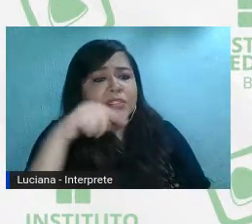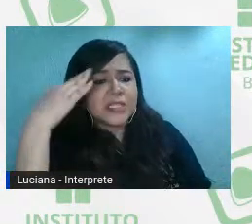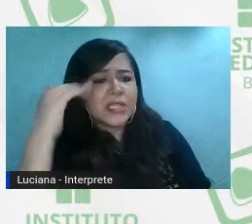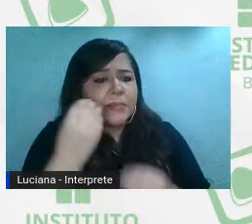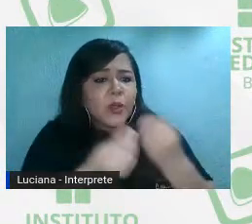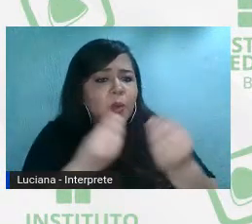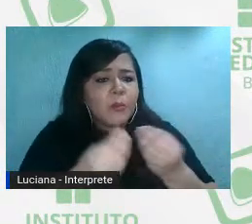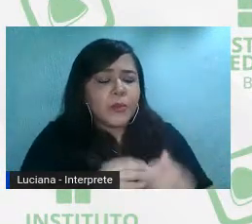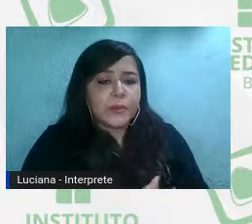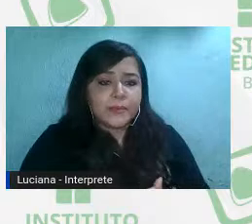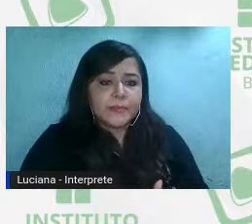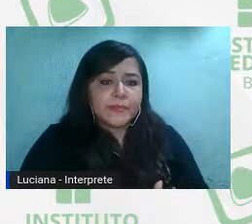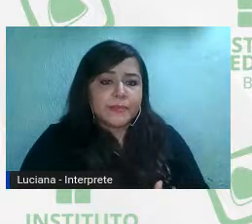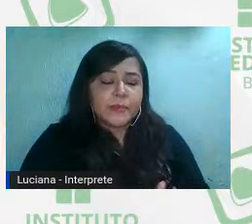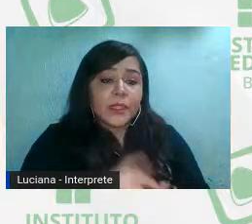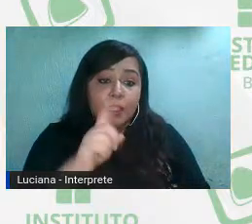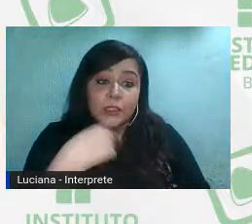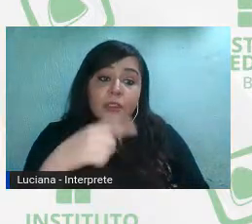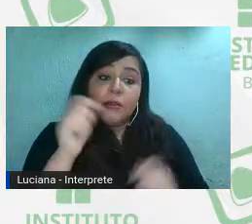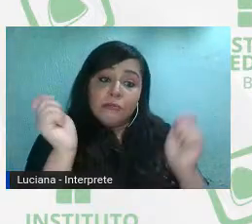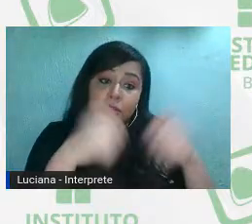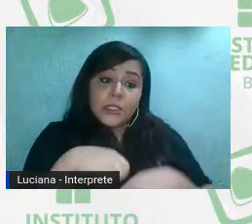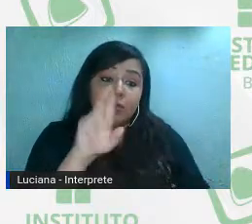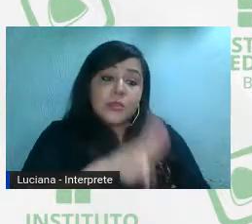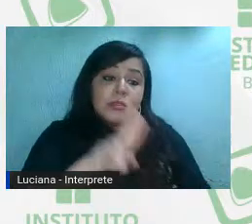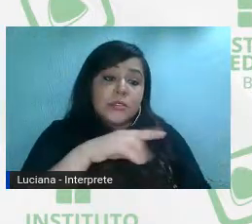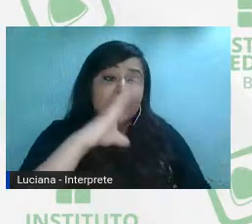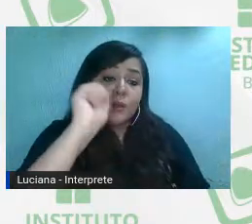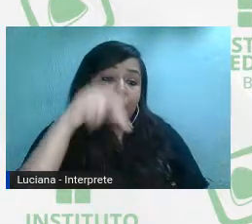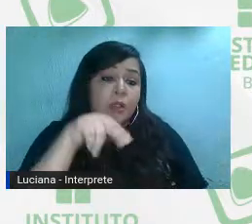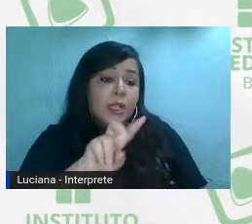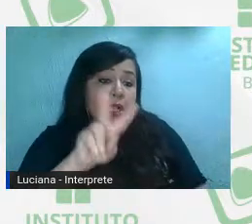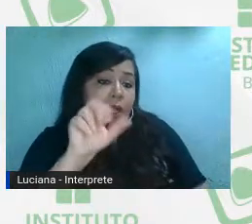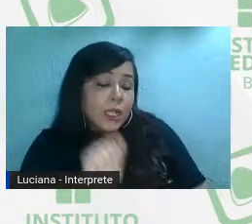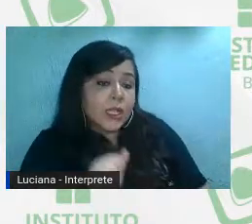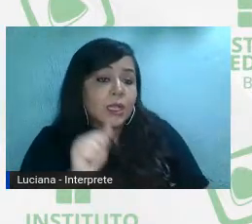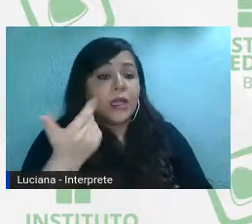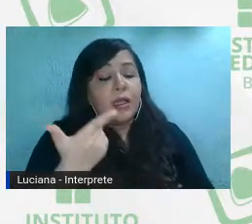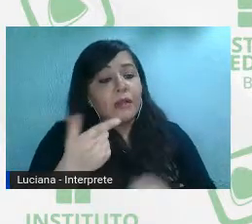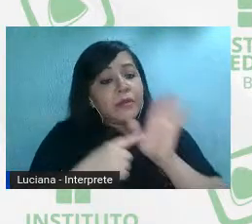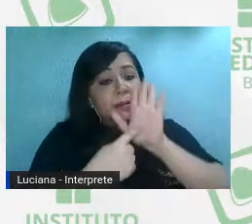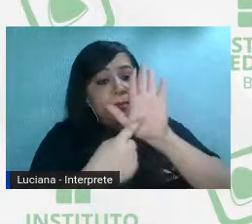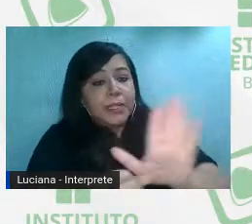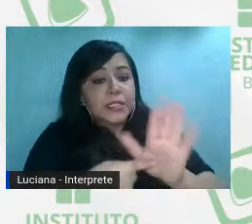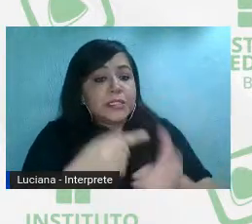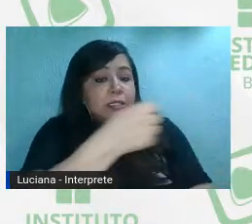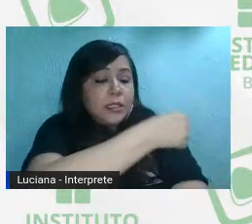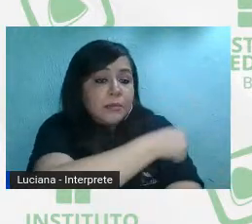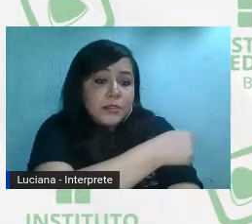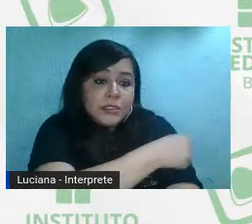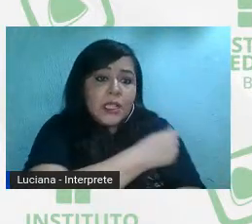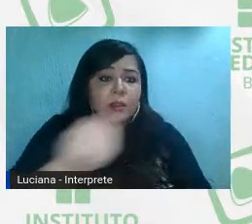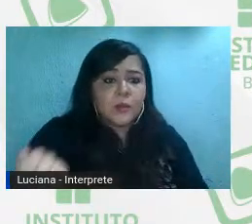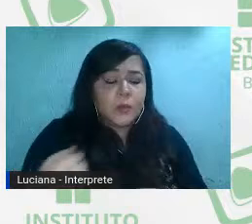Pessoal, a gente pode usar o Canva para fazer a apresentação para os alunos. É uma forma dinâmica e